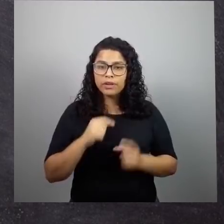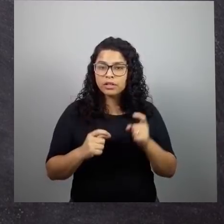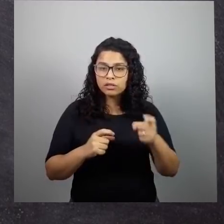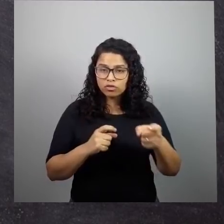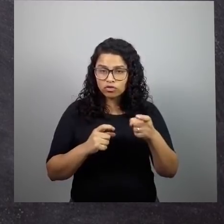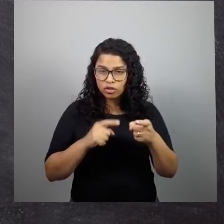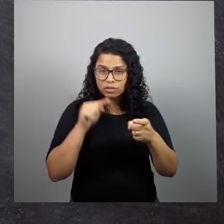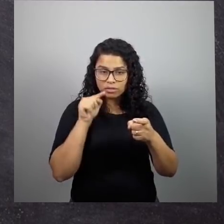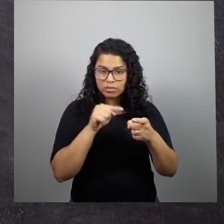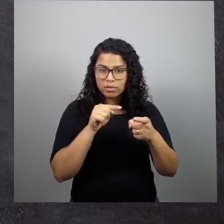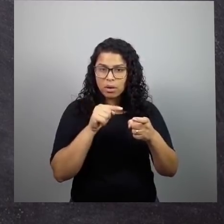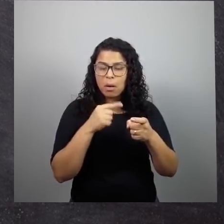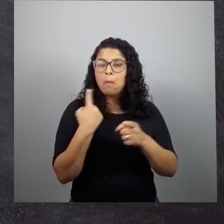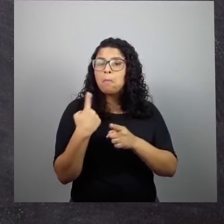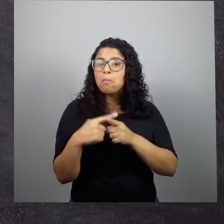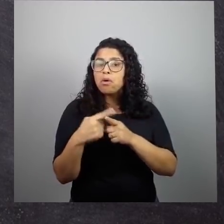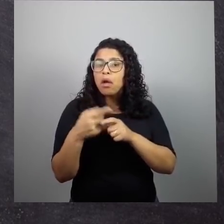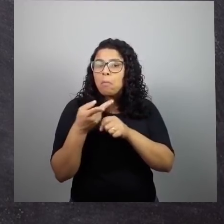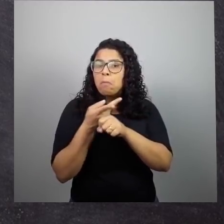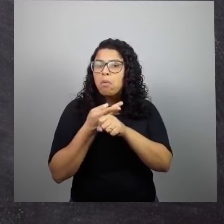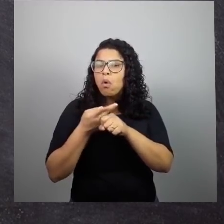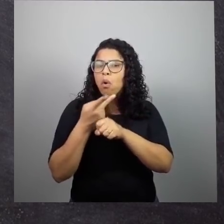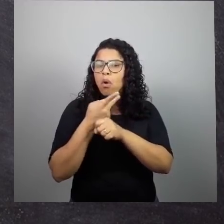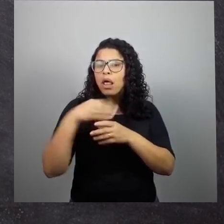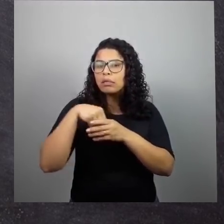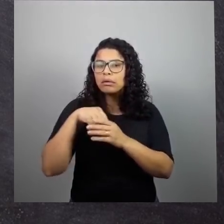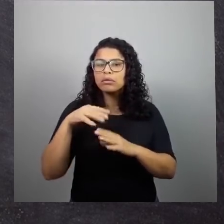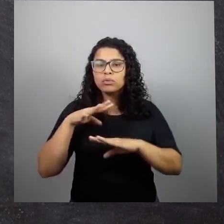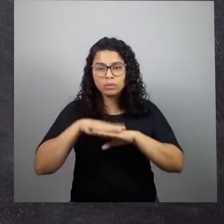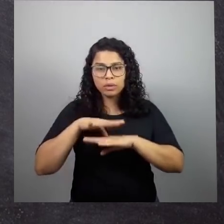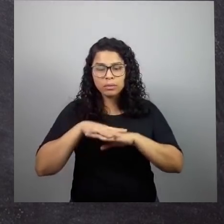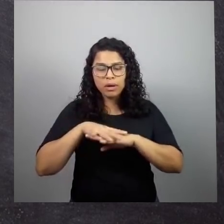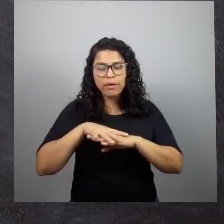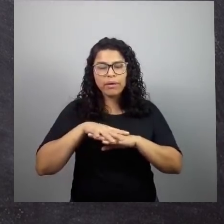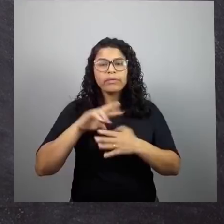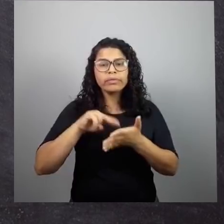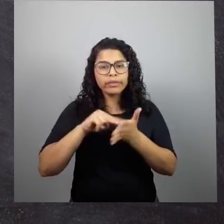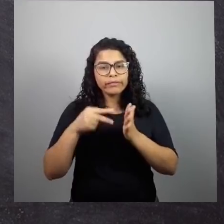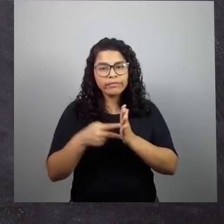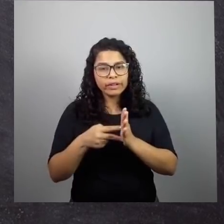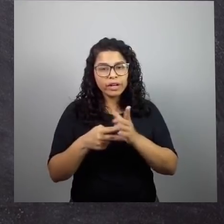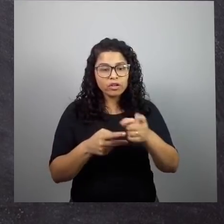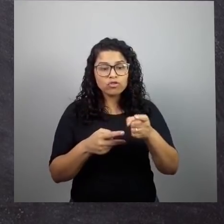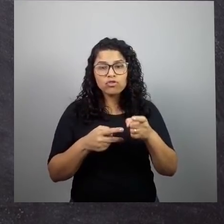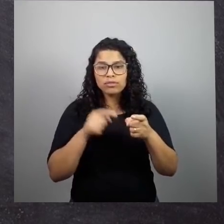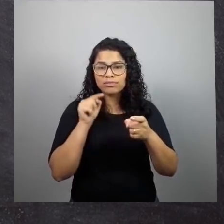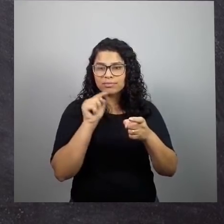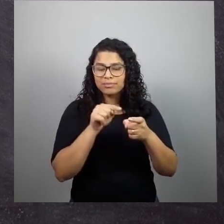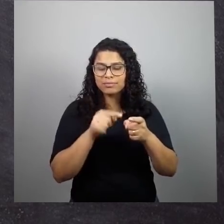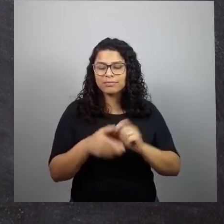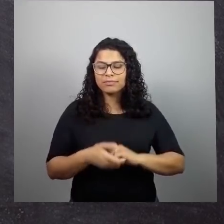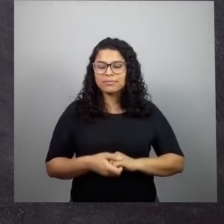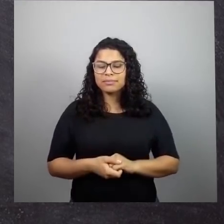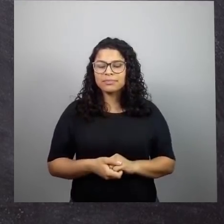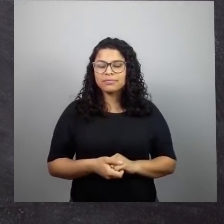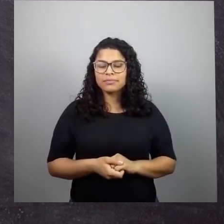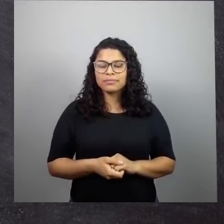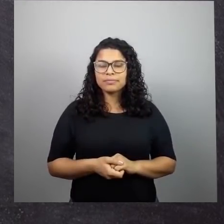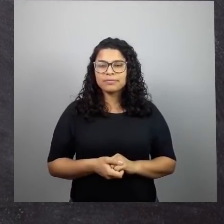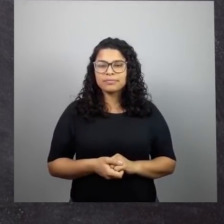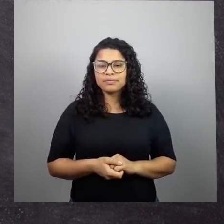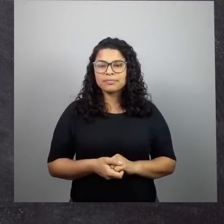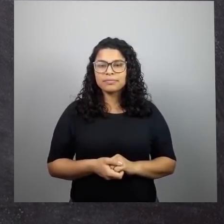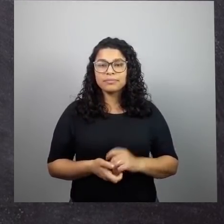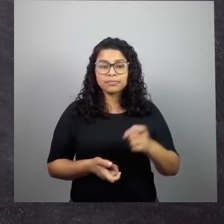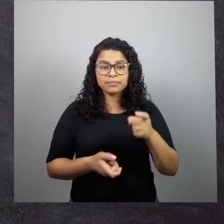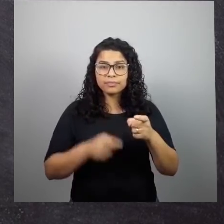estamos procurando alguma coisa em matemática, nós falamos que é o x, tá certo? Então, nesse caso, para nós, o